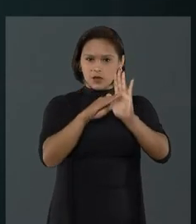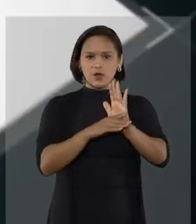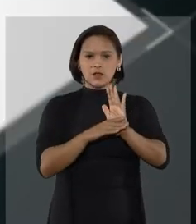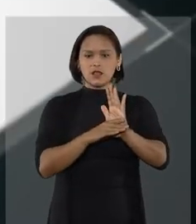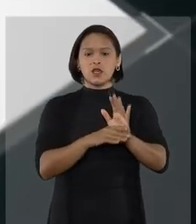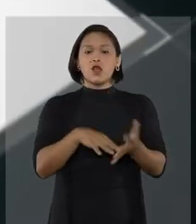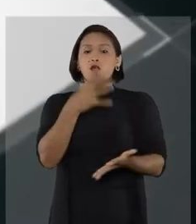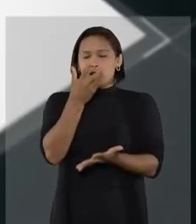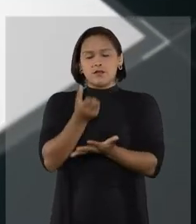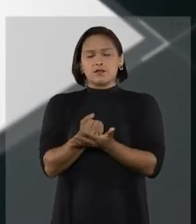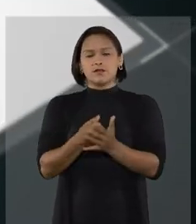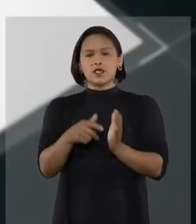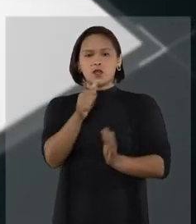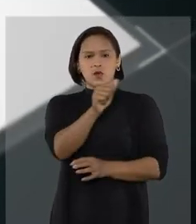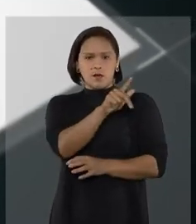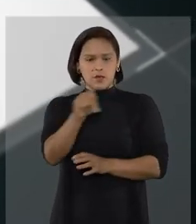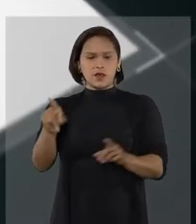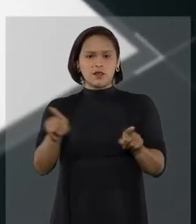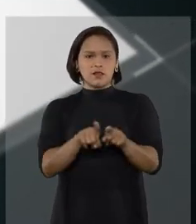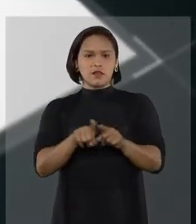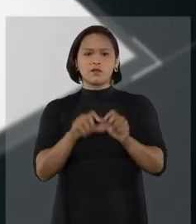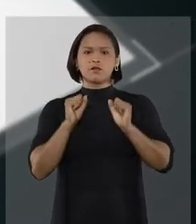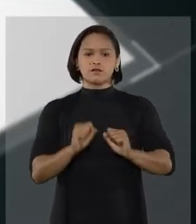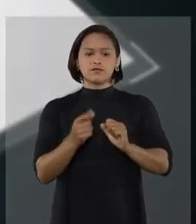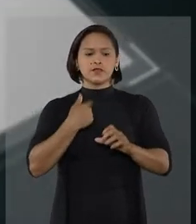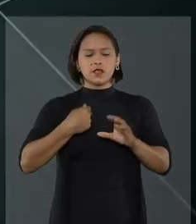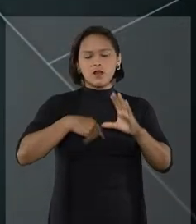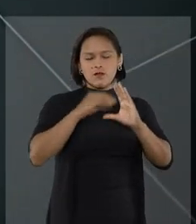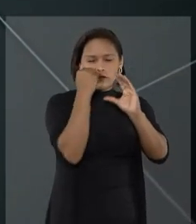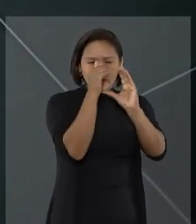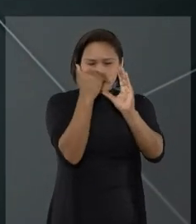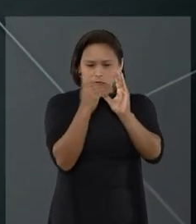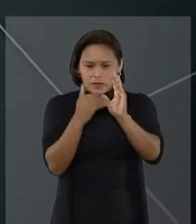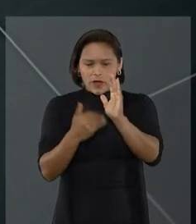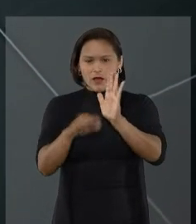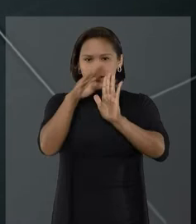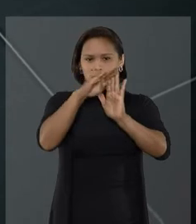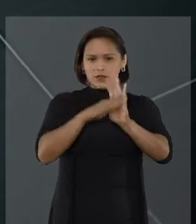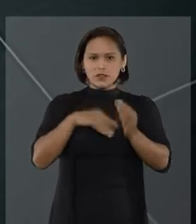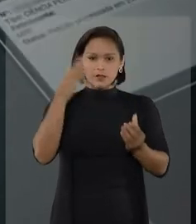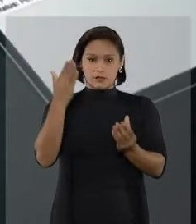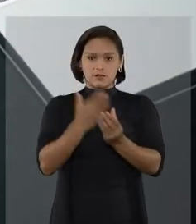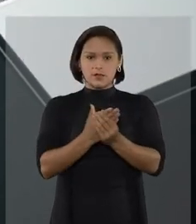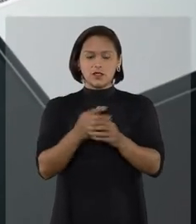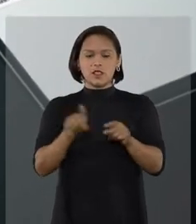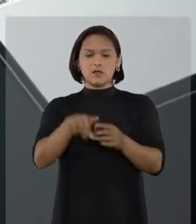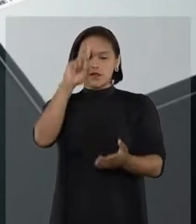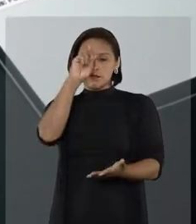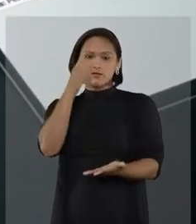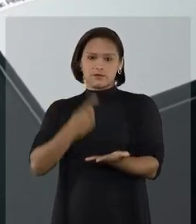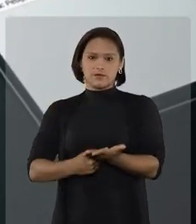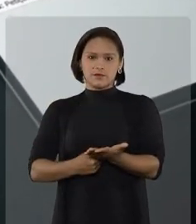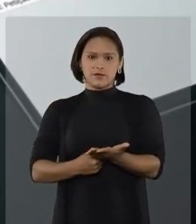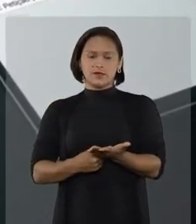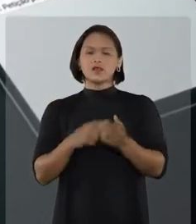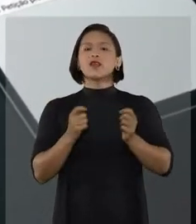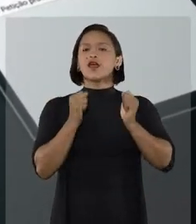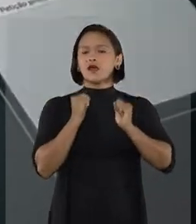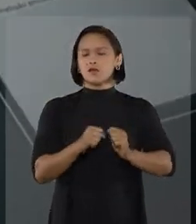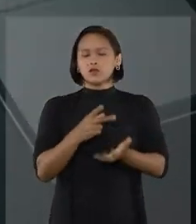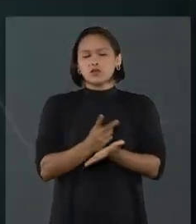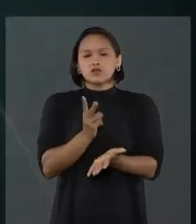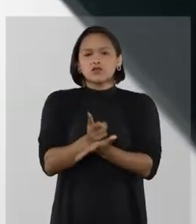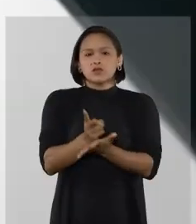classe. O aplicativo também permite ao usuário visualizar dados do processo, fases, peticões e decisões.